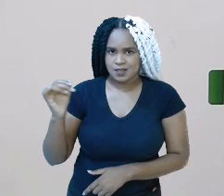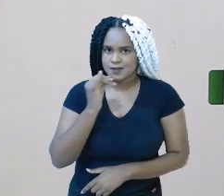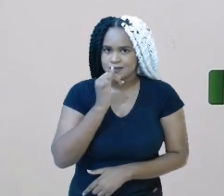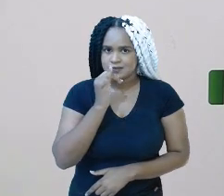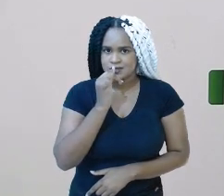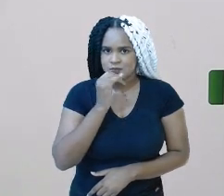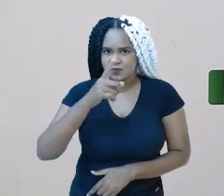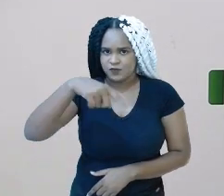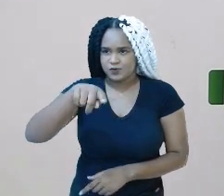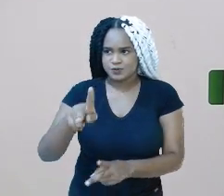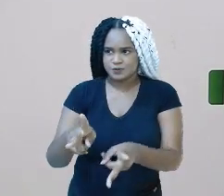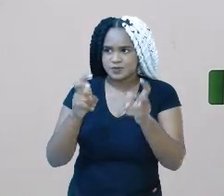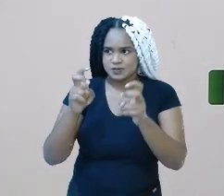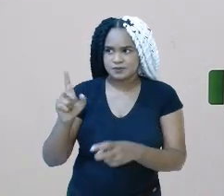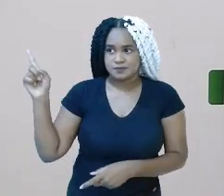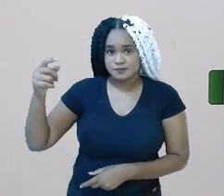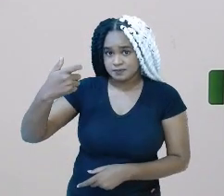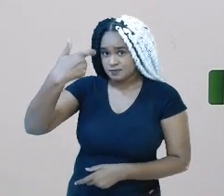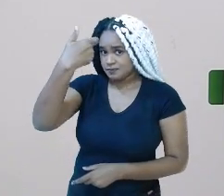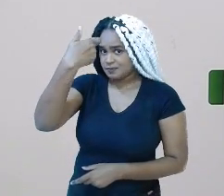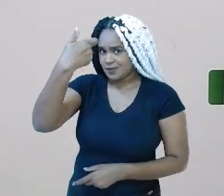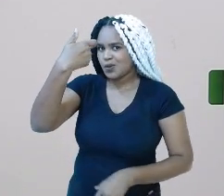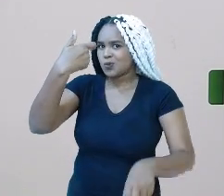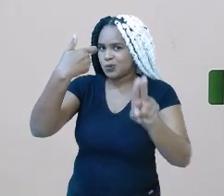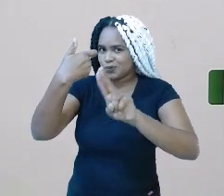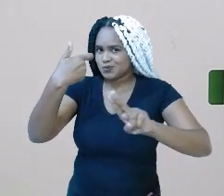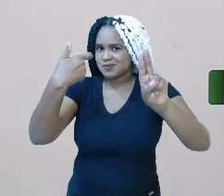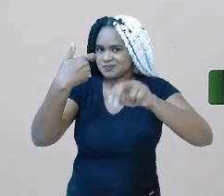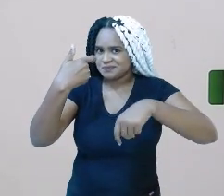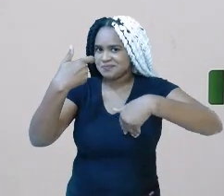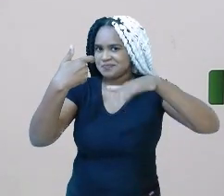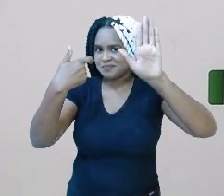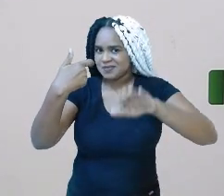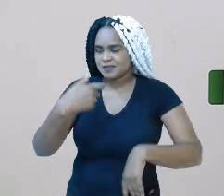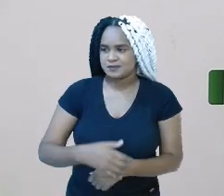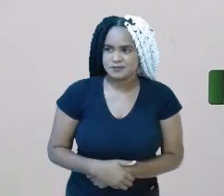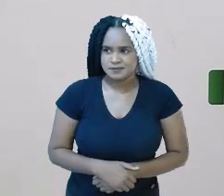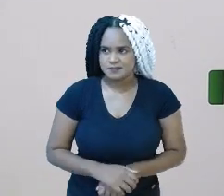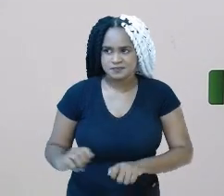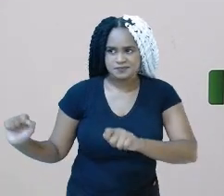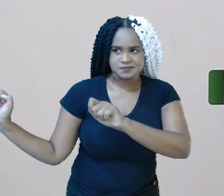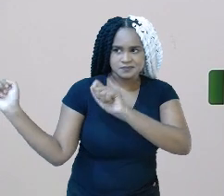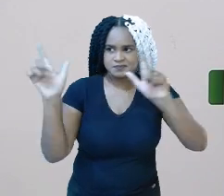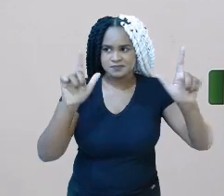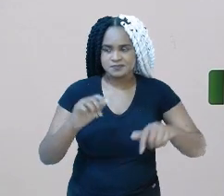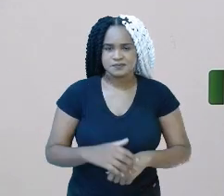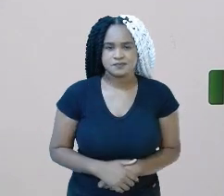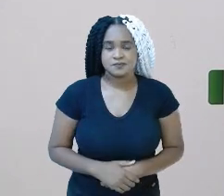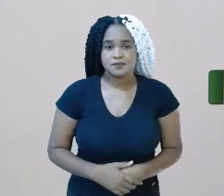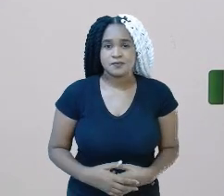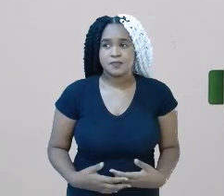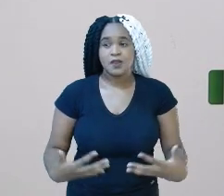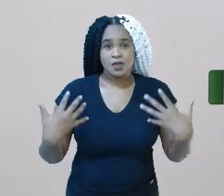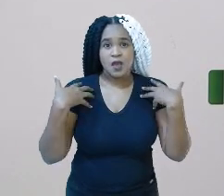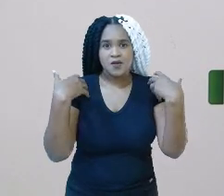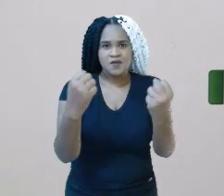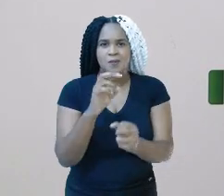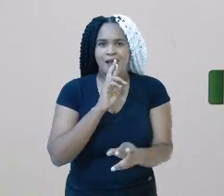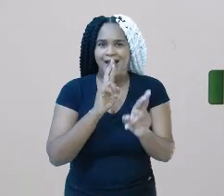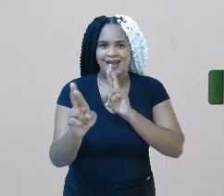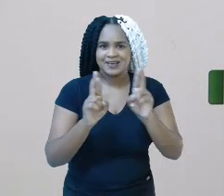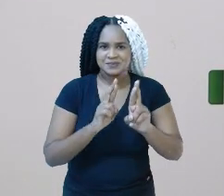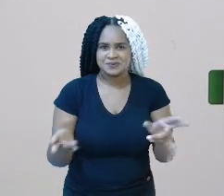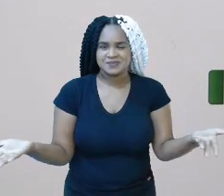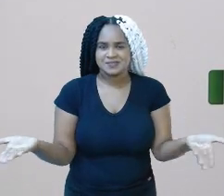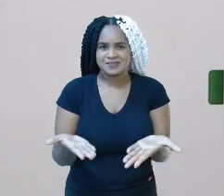de termômetro, esse é o mais utilizado, tá? Vamos lá para a próxima. Vamos responder agora, já vou